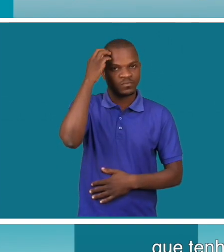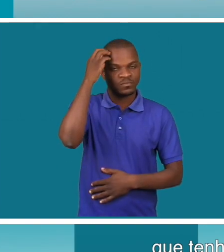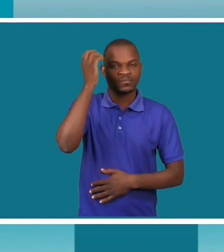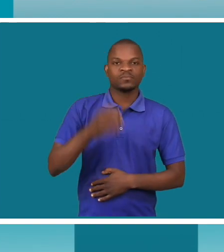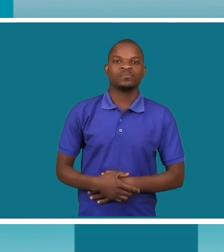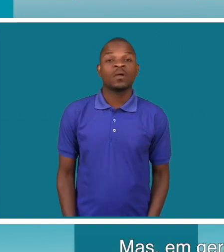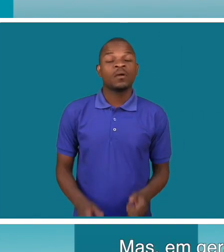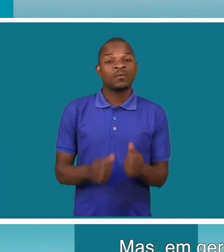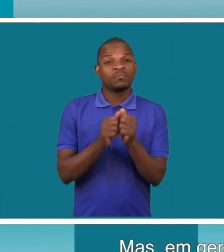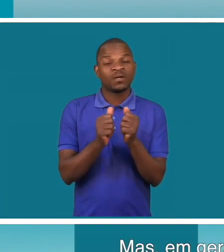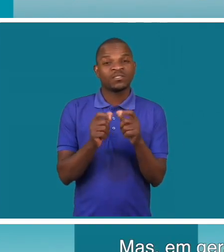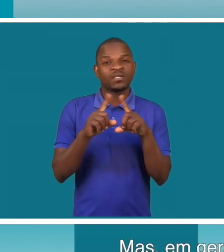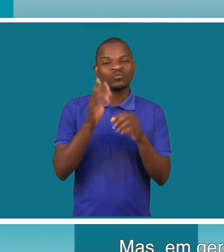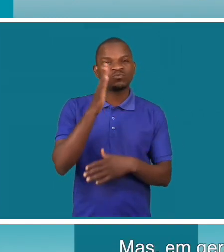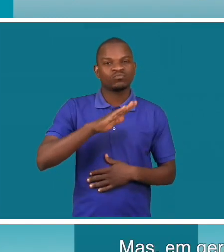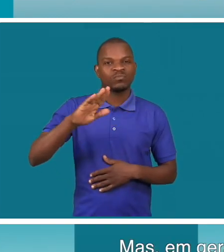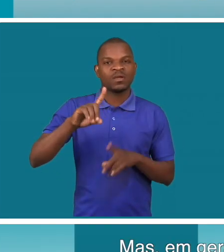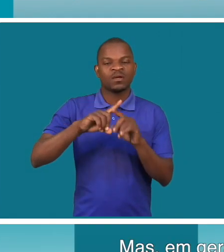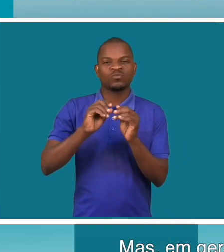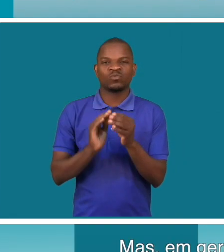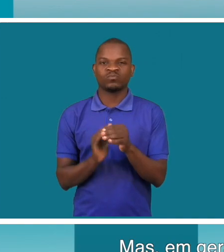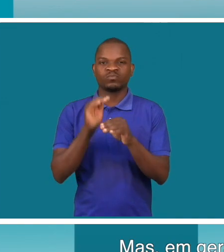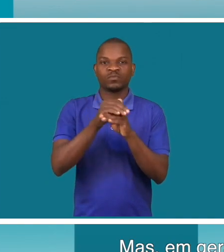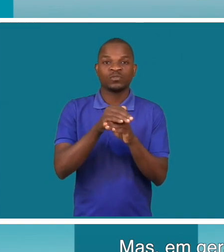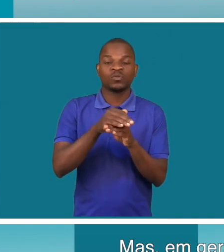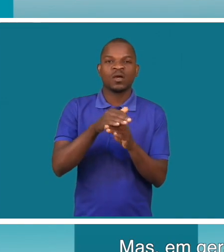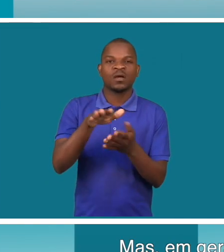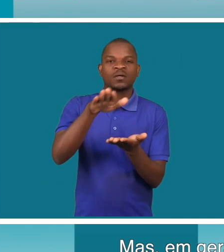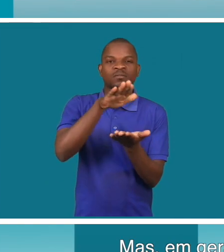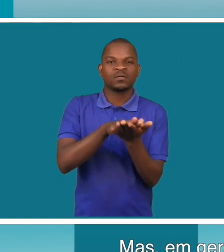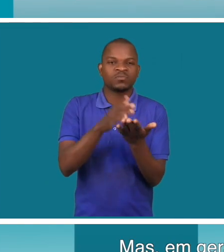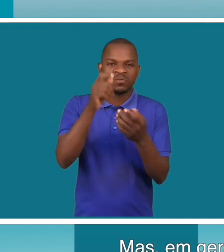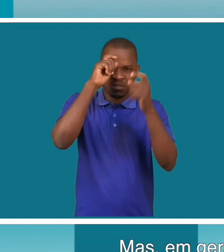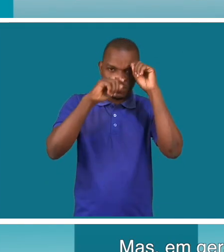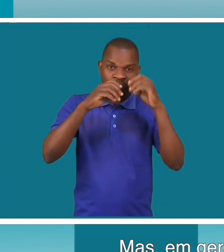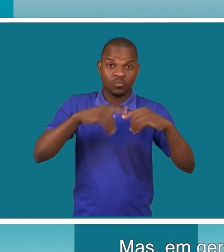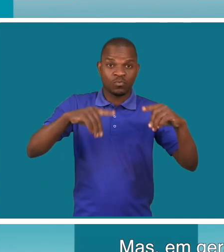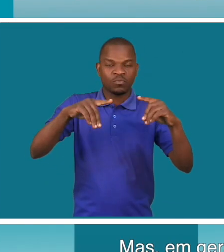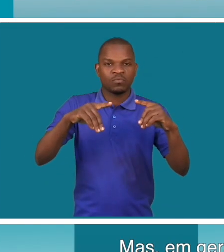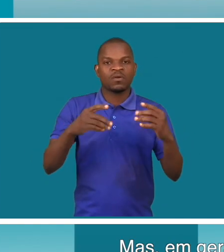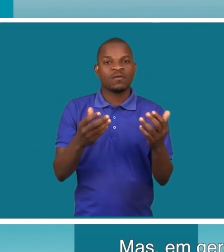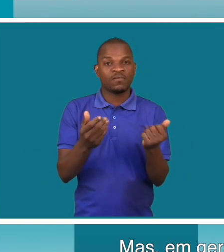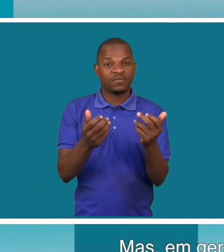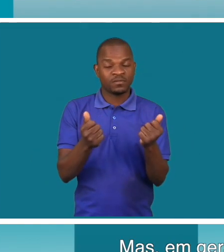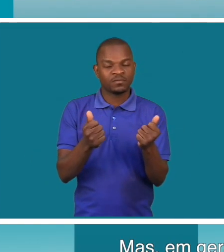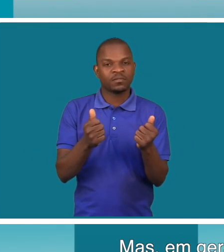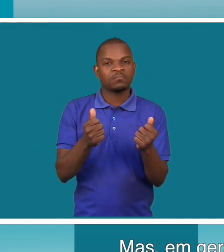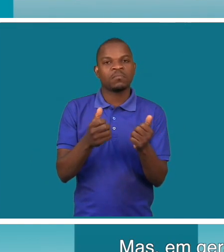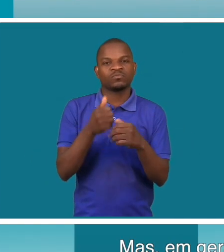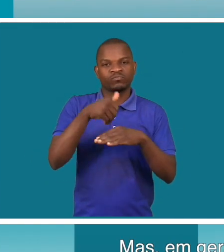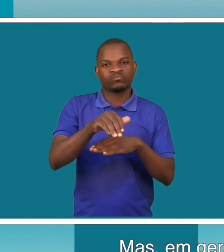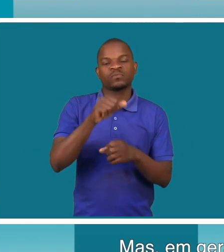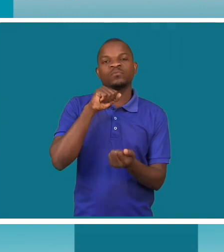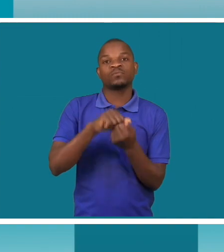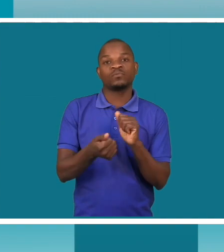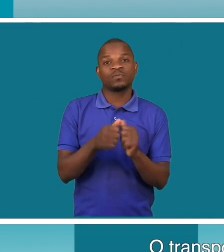de Maputo. Mas, em geral, o acesso aos serviços públicos básicos e fáceis continua a ser